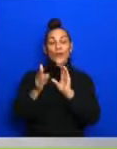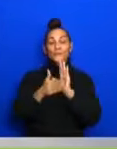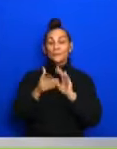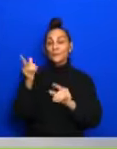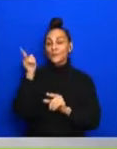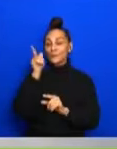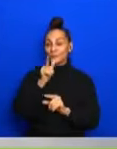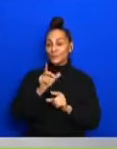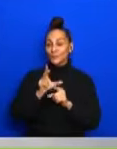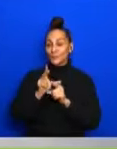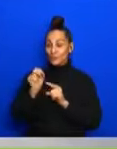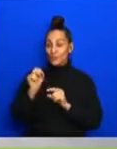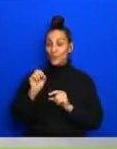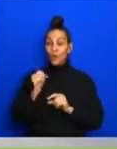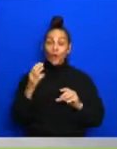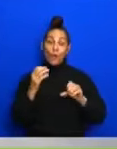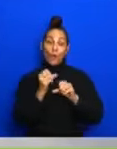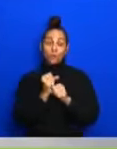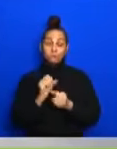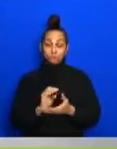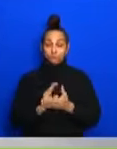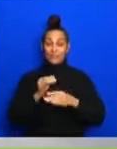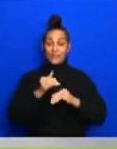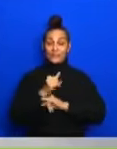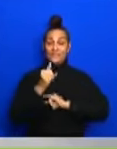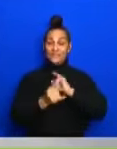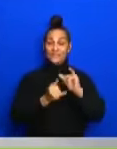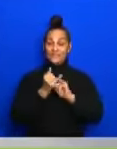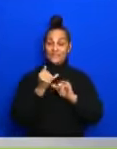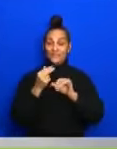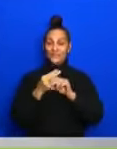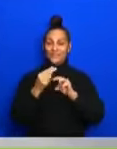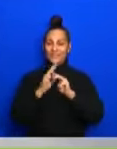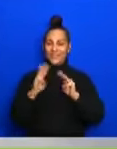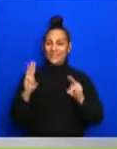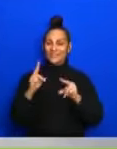onde são as apostas premiadas ou se o prêmio está acumulado acessando loterias.caixa.gov.br.